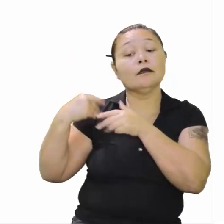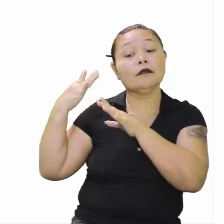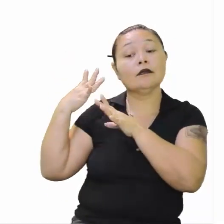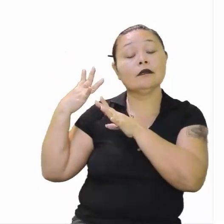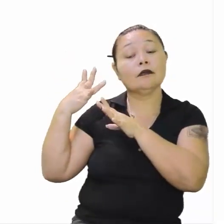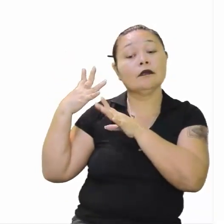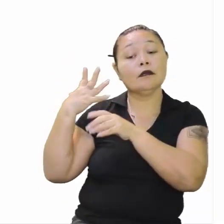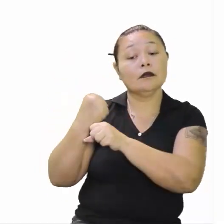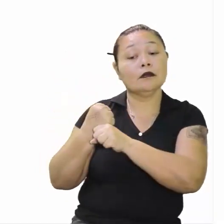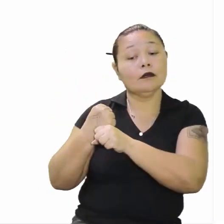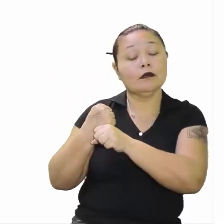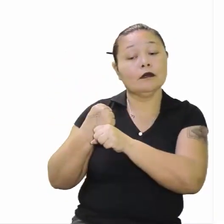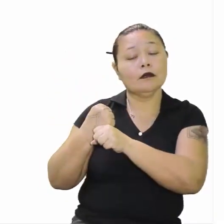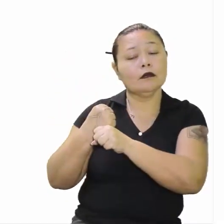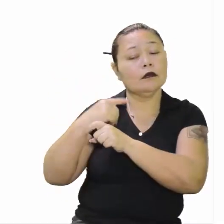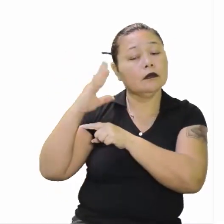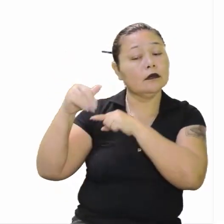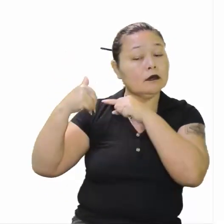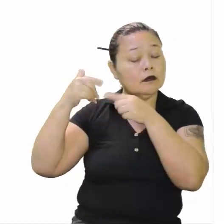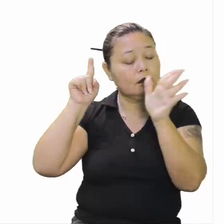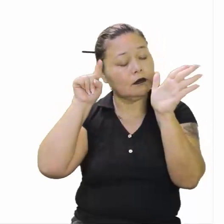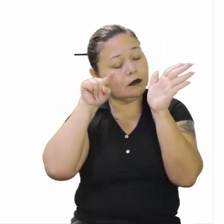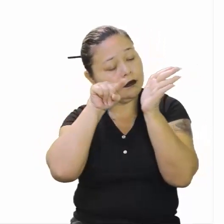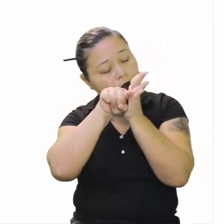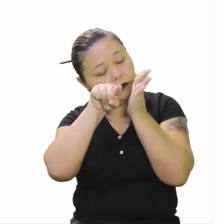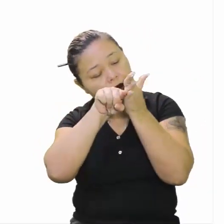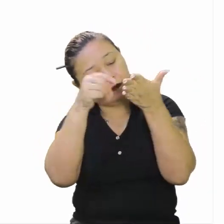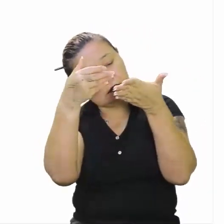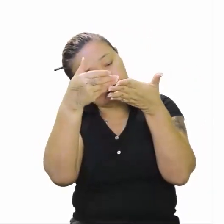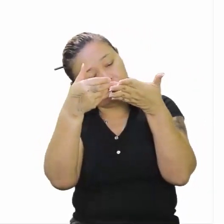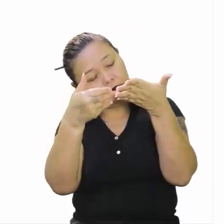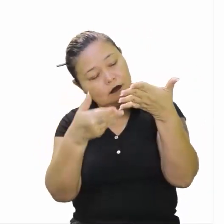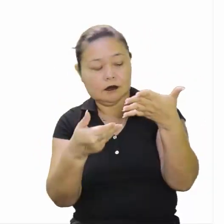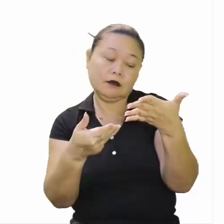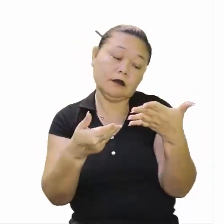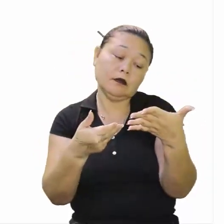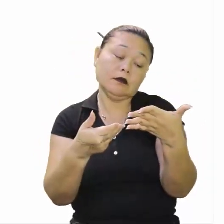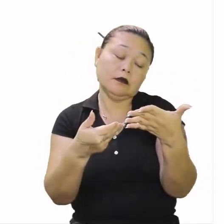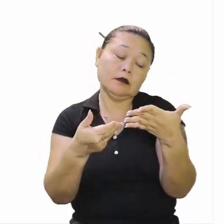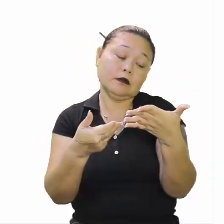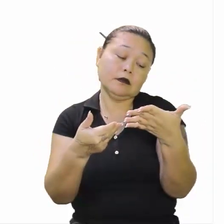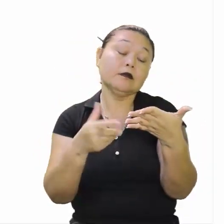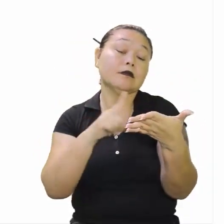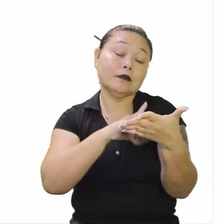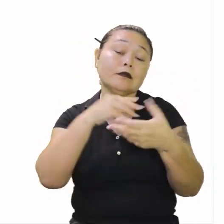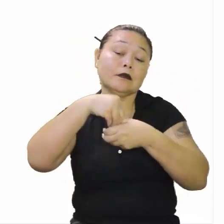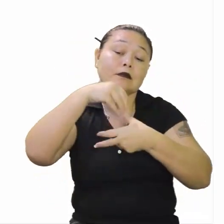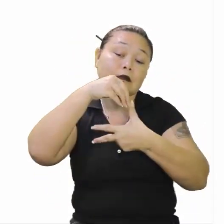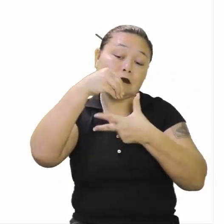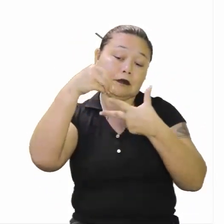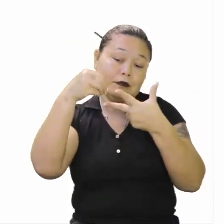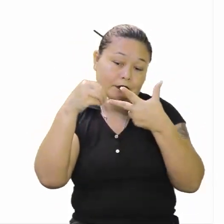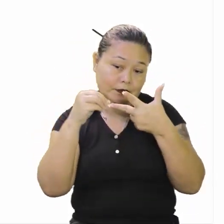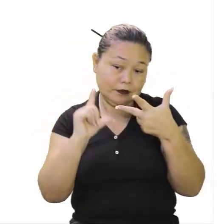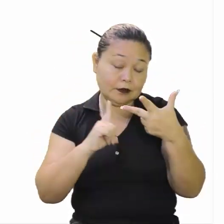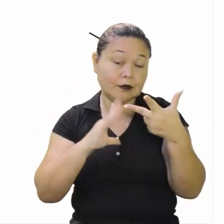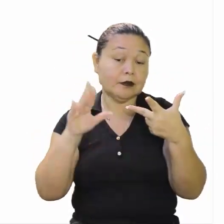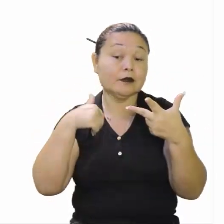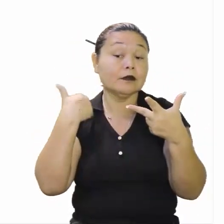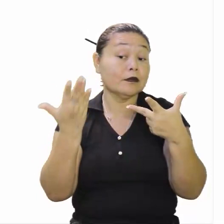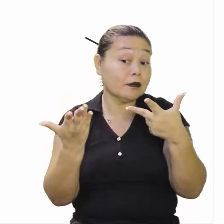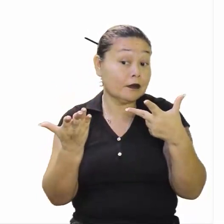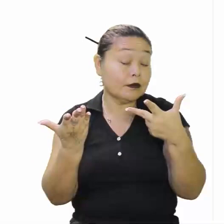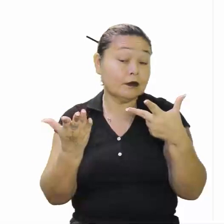revisar aquela questãozinha que caiu no Enem. E aí, qual seria ela,